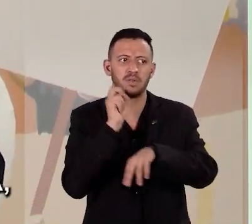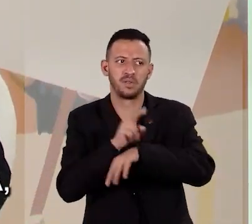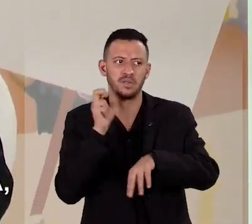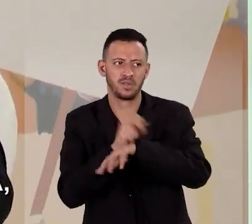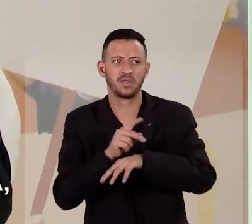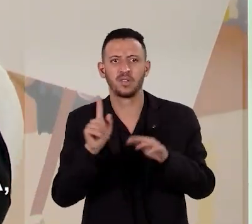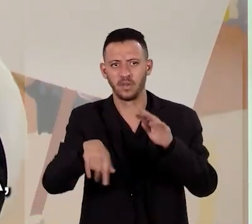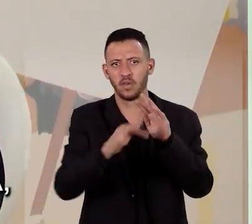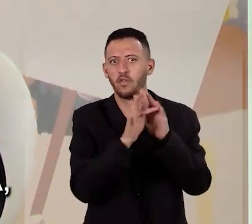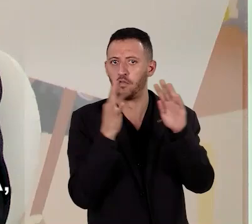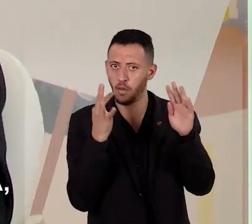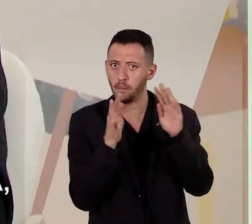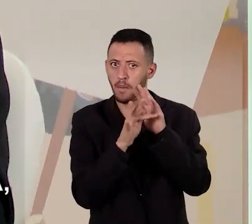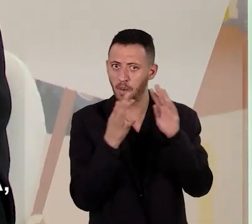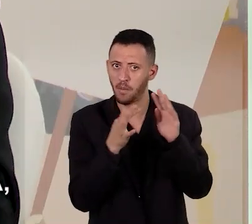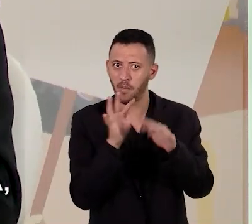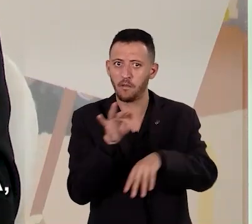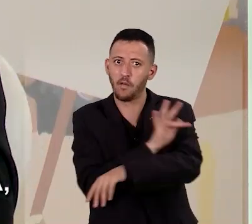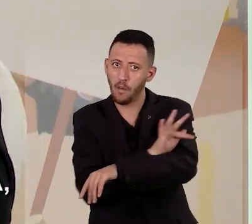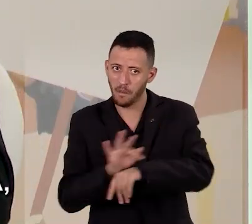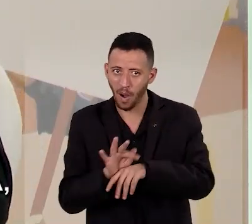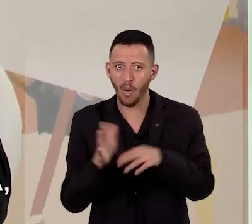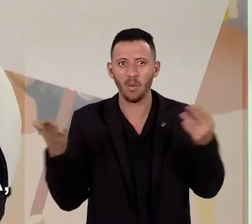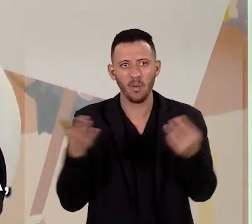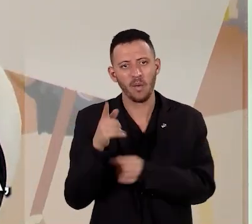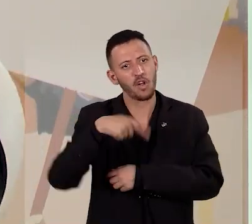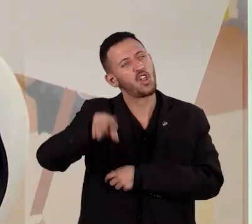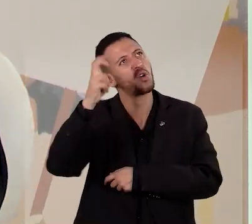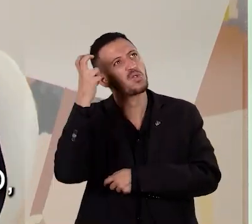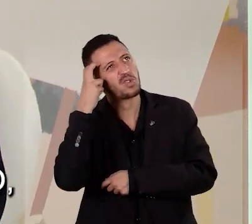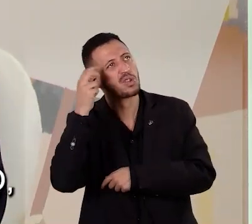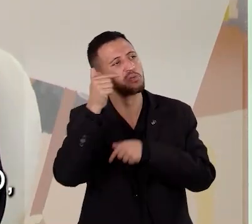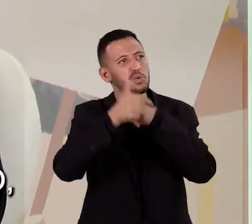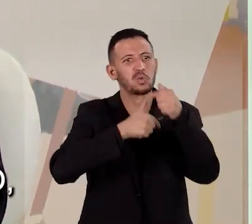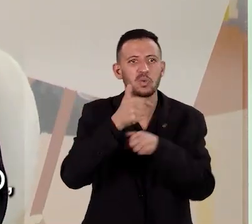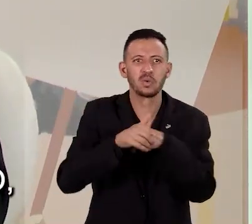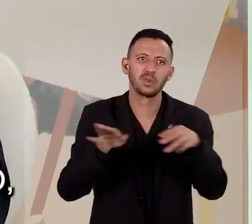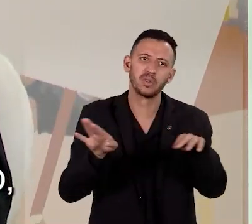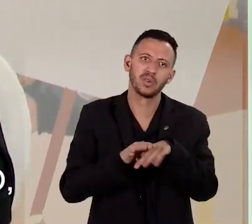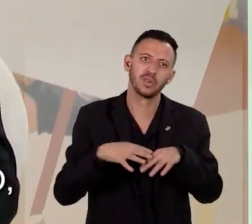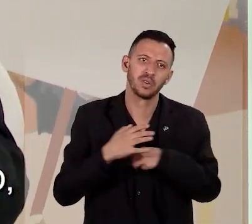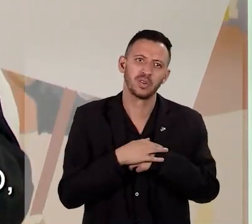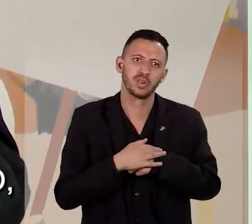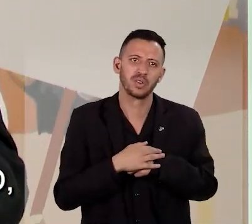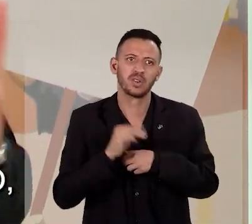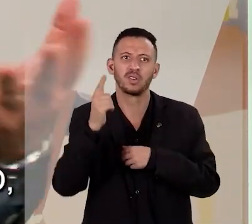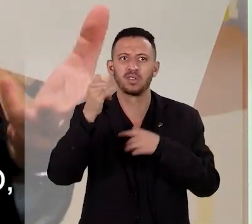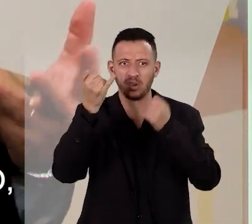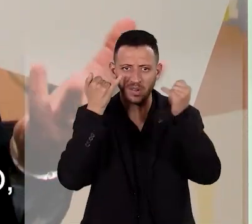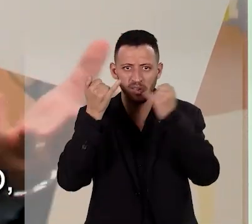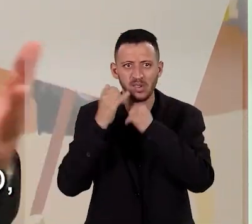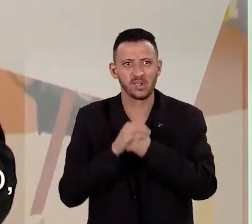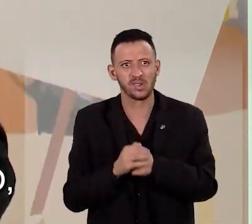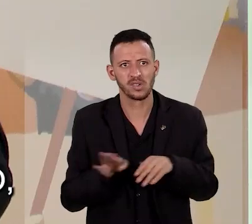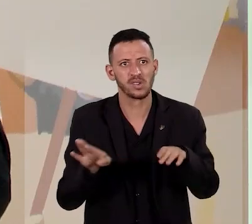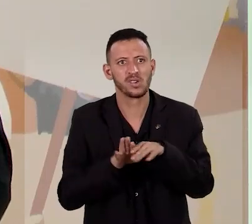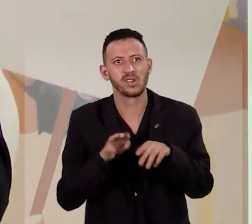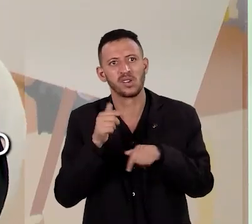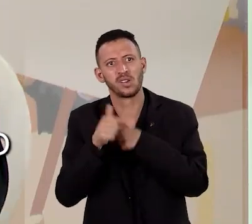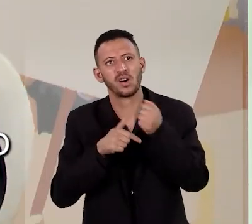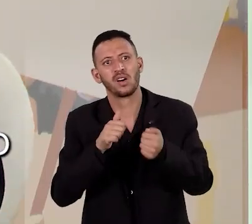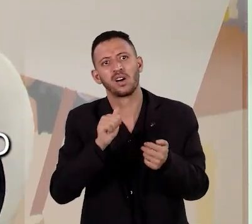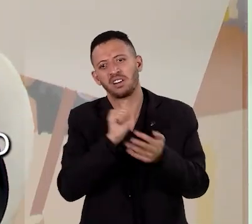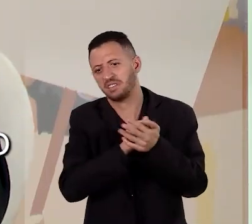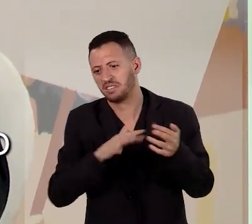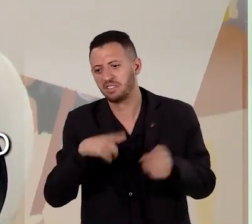uma relação de emprego formalizada, seja pela cultura, seja por atividade de formação,